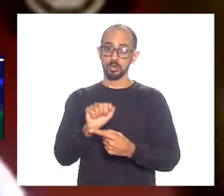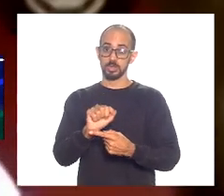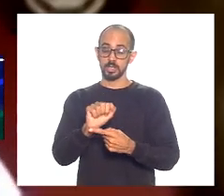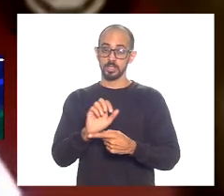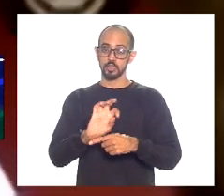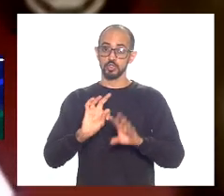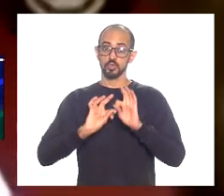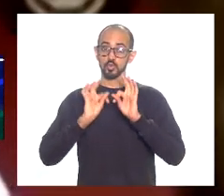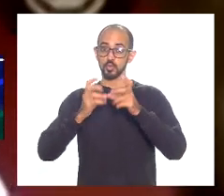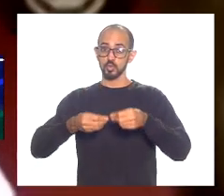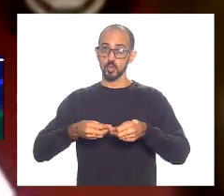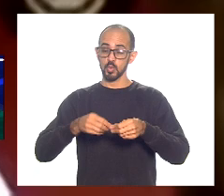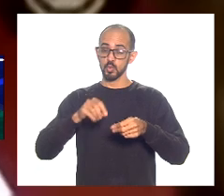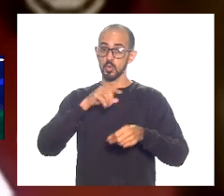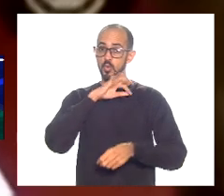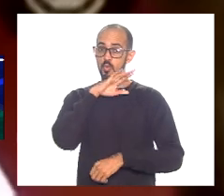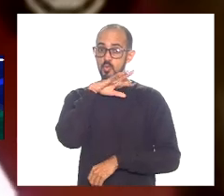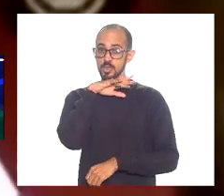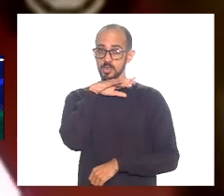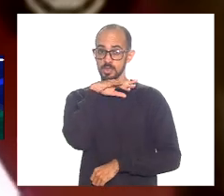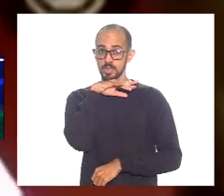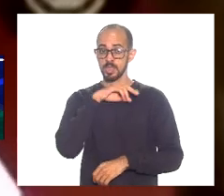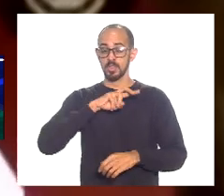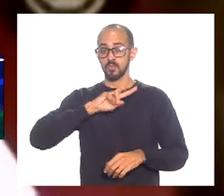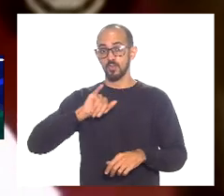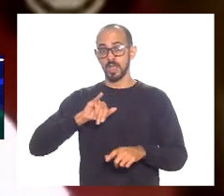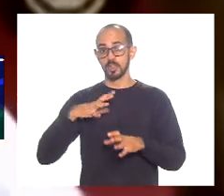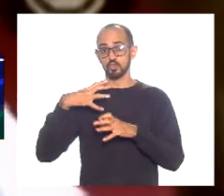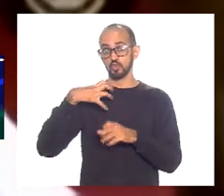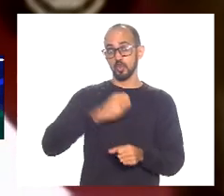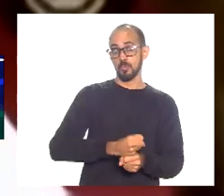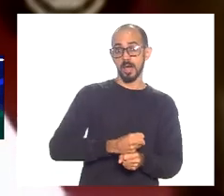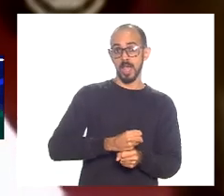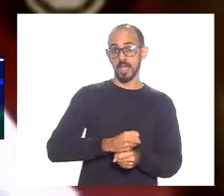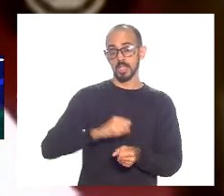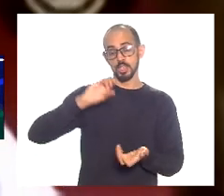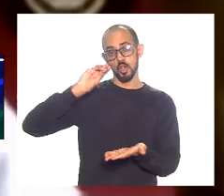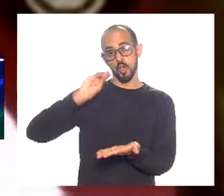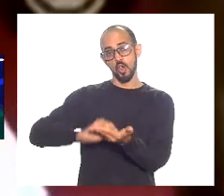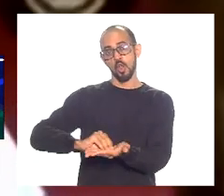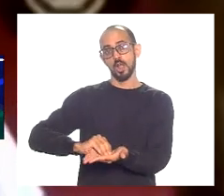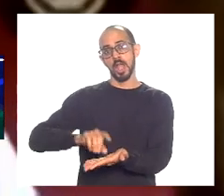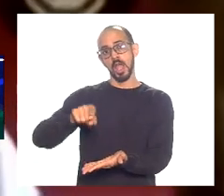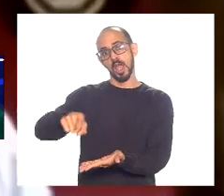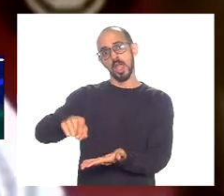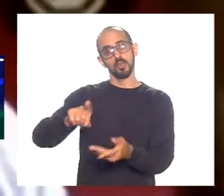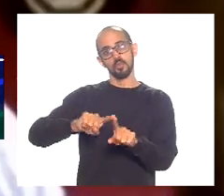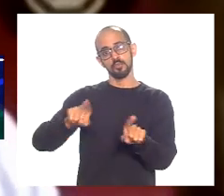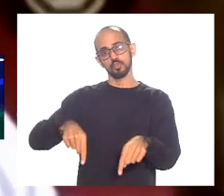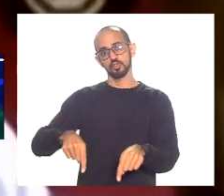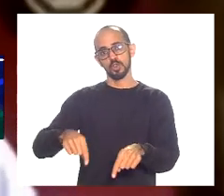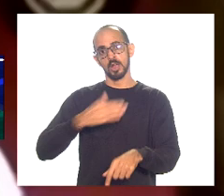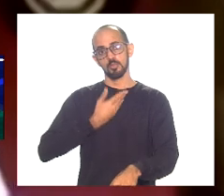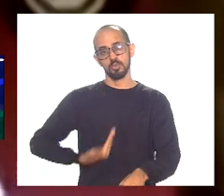que é ruim vai ser colocada na mão do servidor